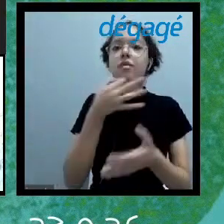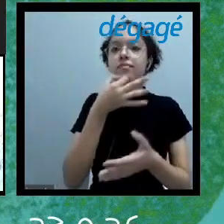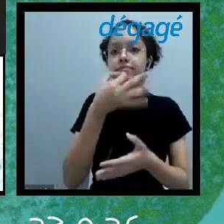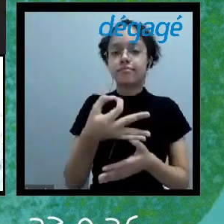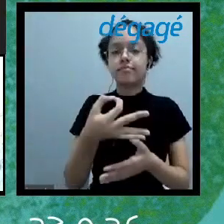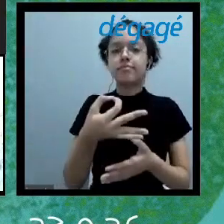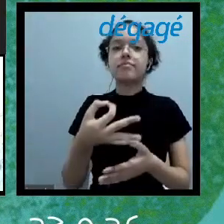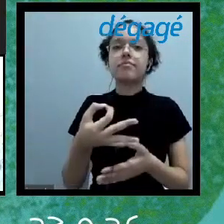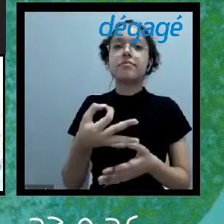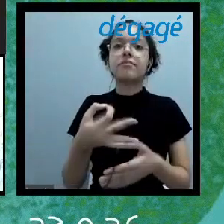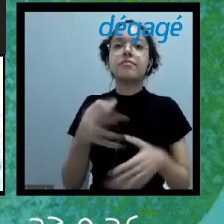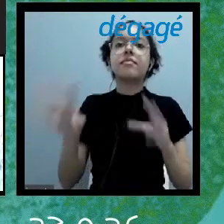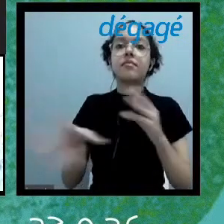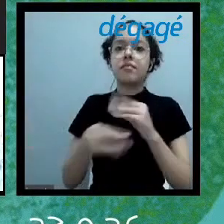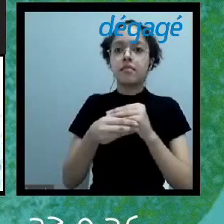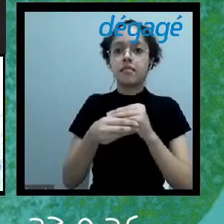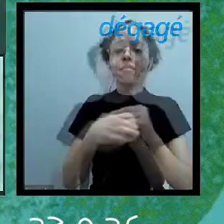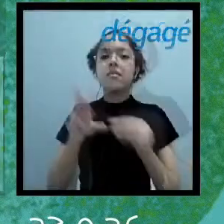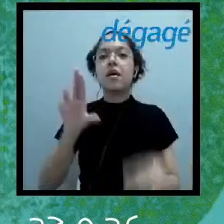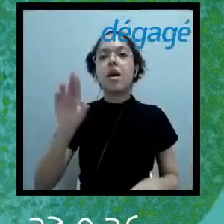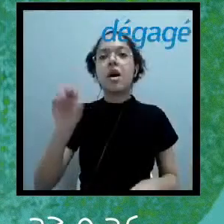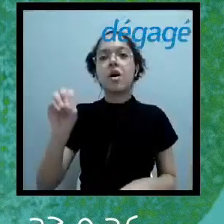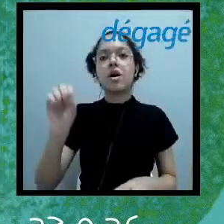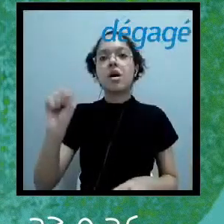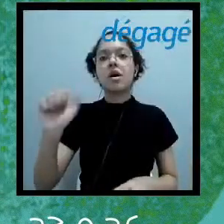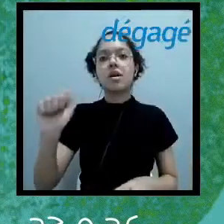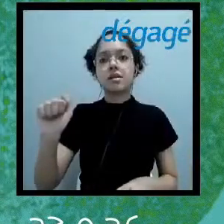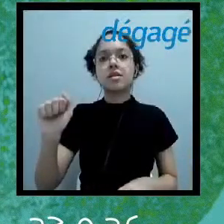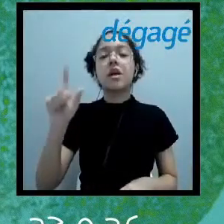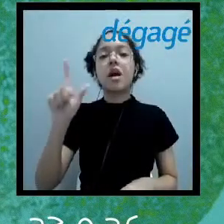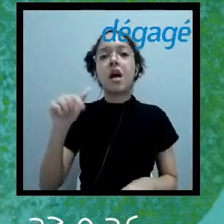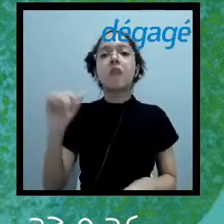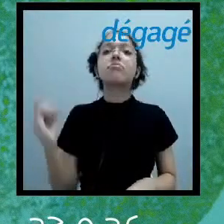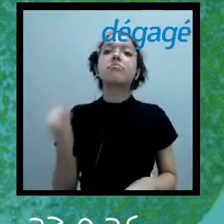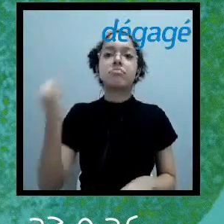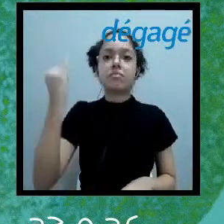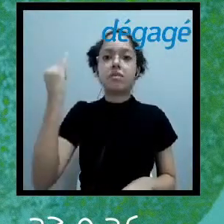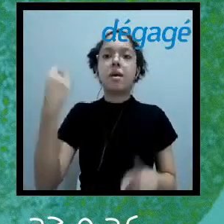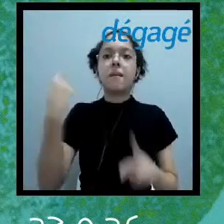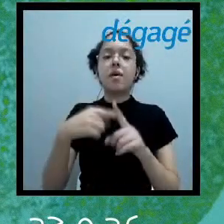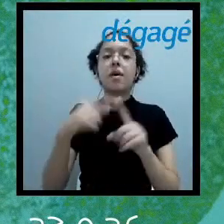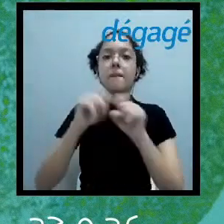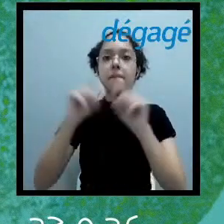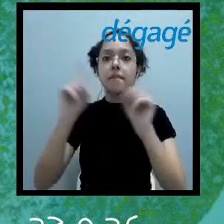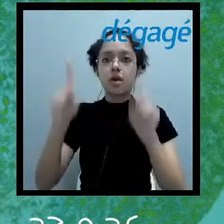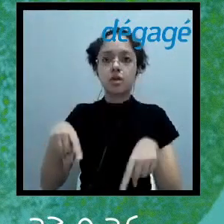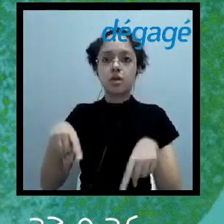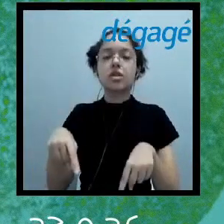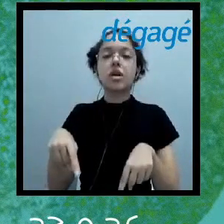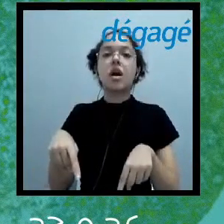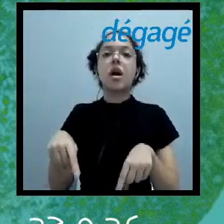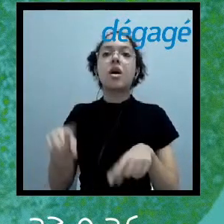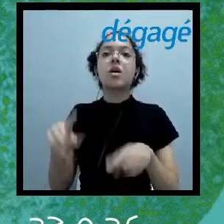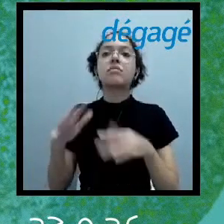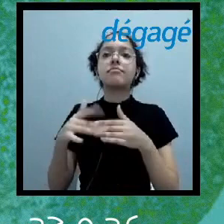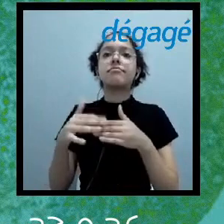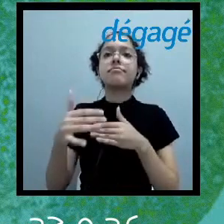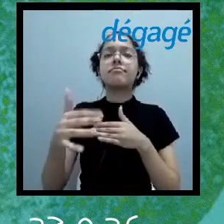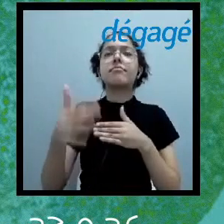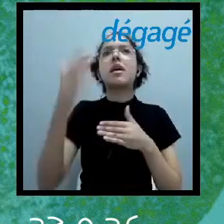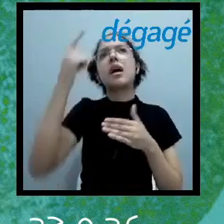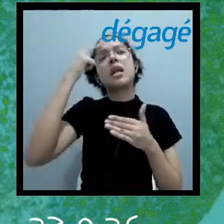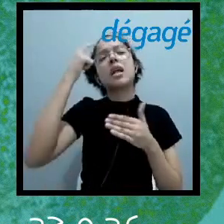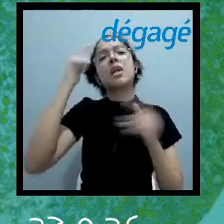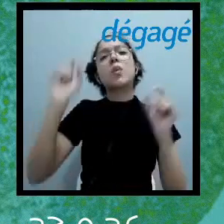essa fala da Rosa, porque isso é realmente muito importante. Lá no Circulando, a gente começou a entender, depois de um tempo, que